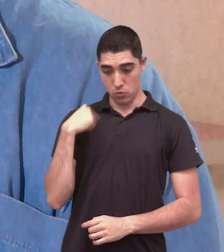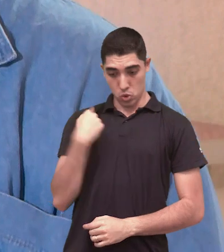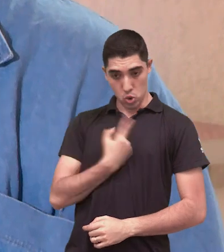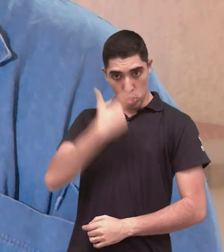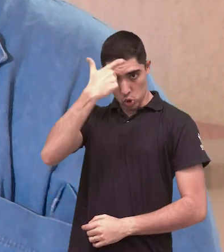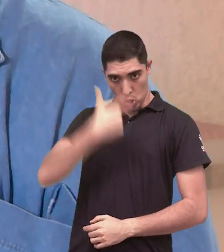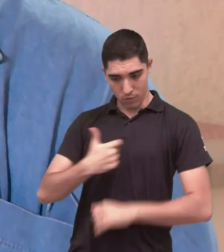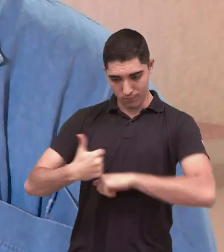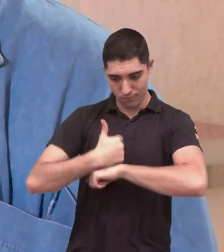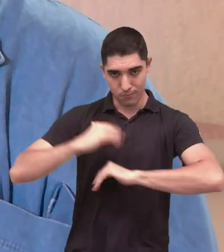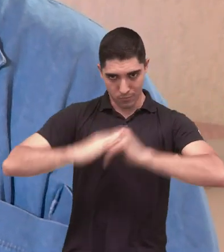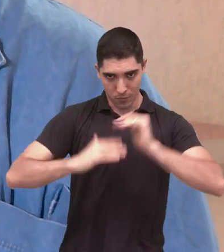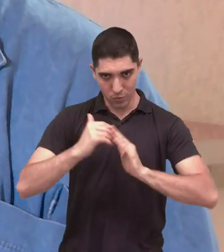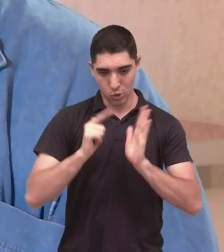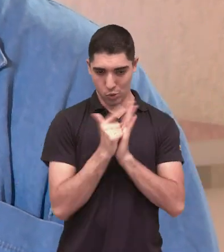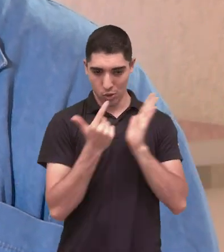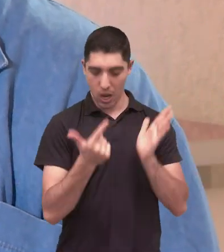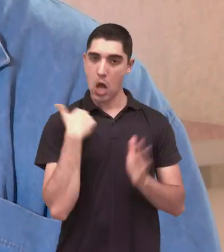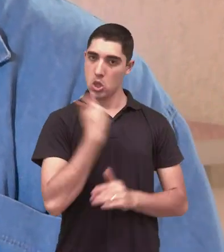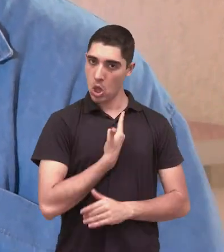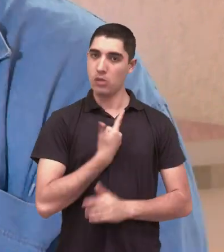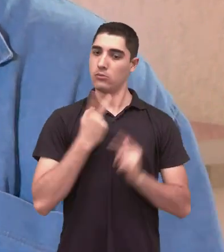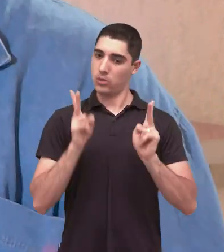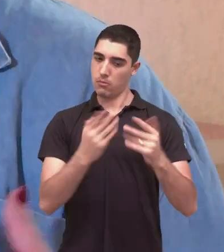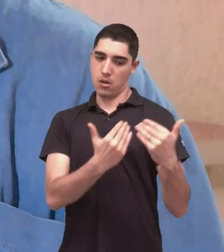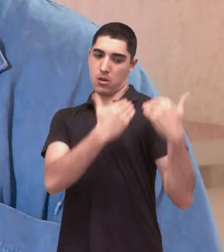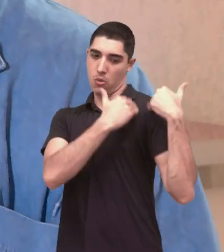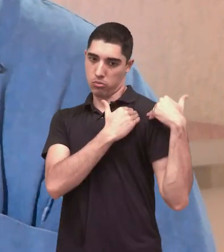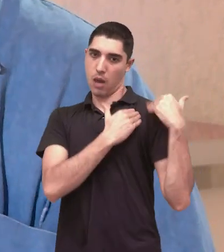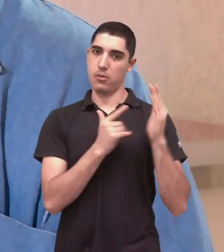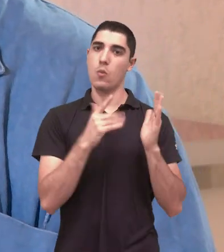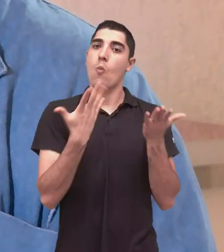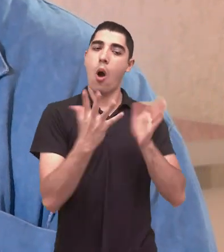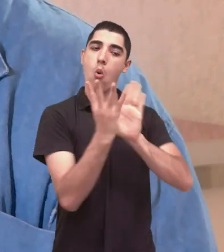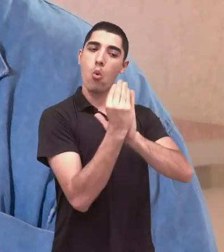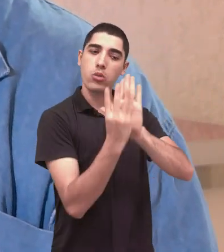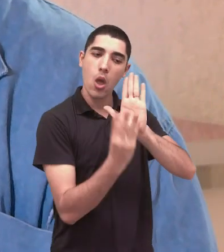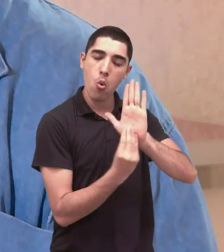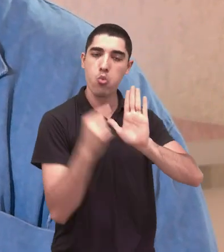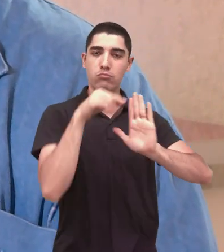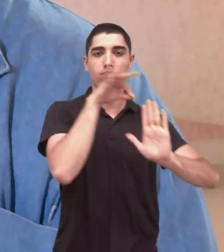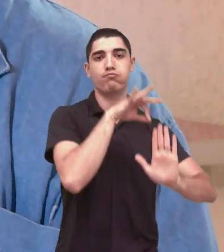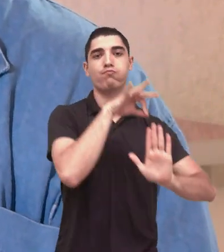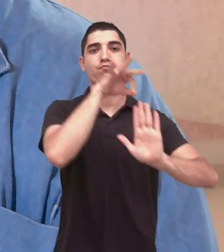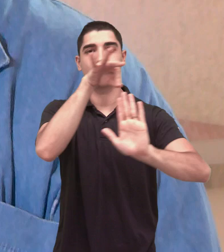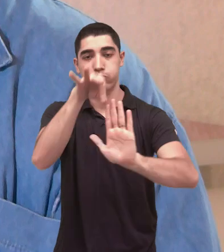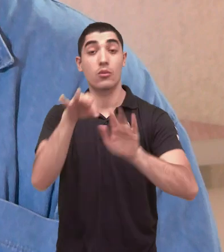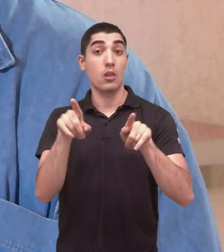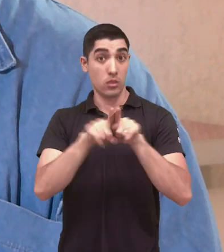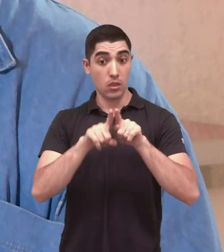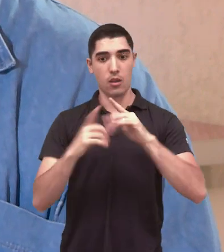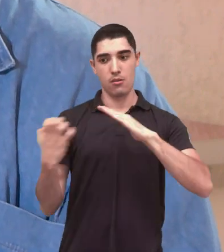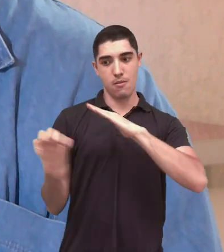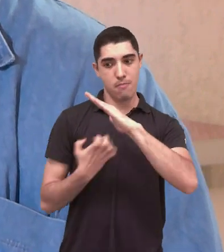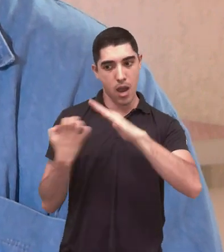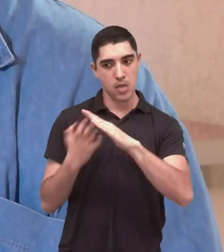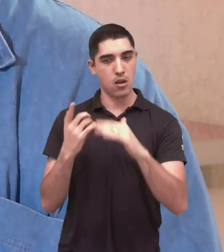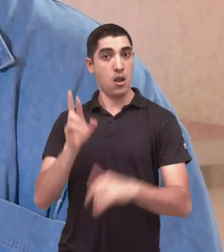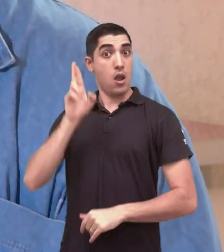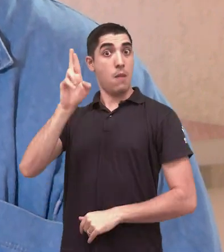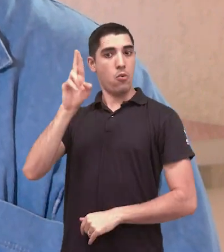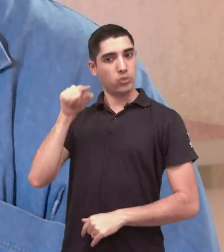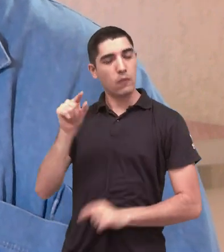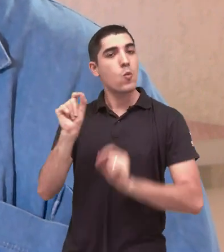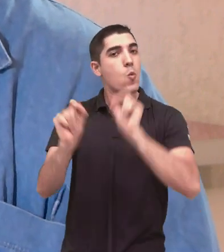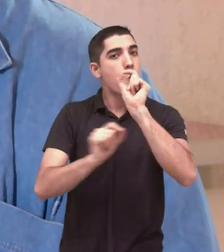como jornalistas, nos responsabilizamos pelos conteúdos. Existe uma empresa de mídia atrás da gente que também